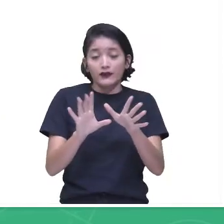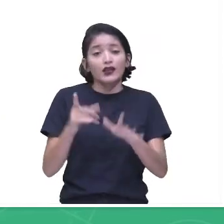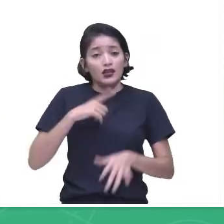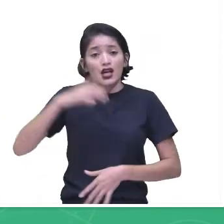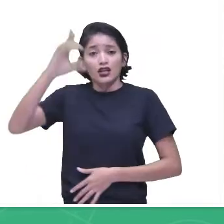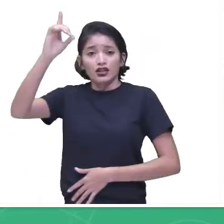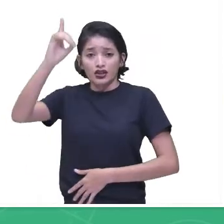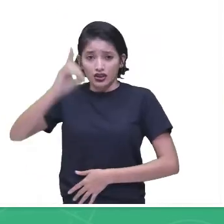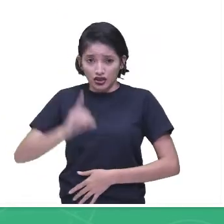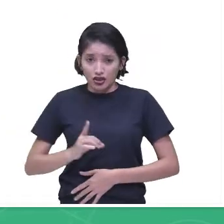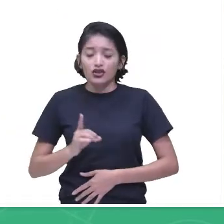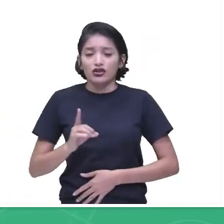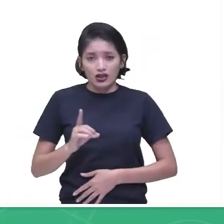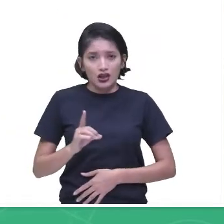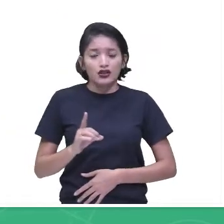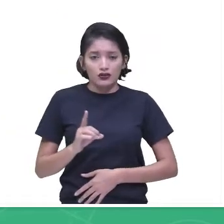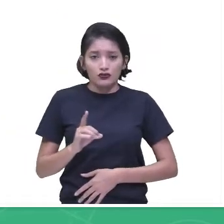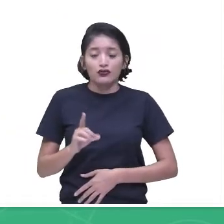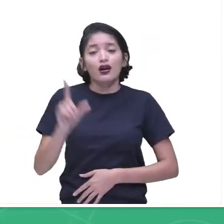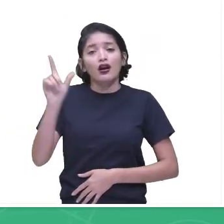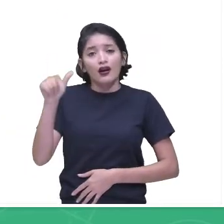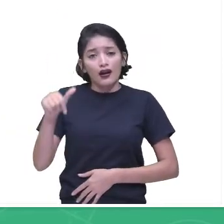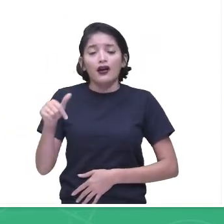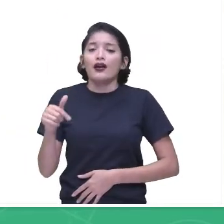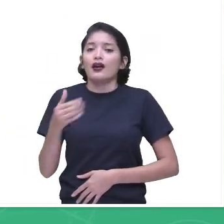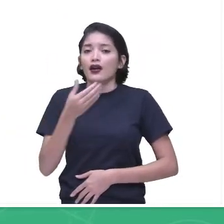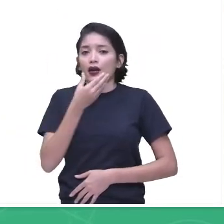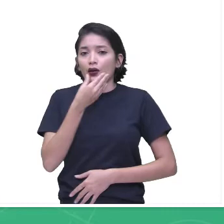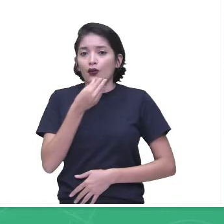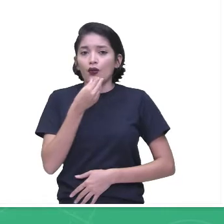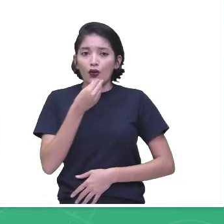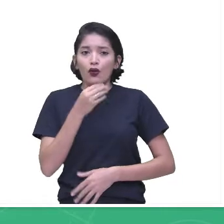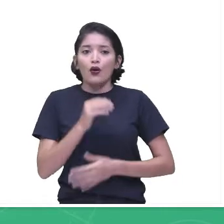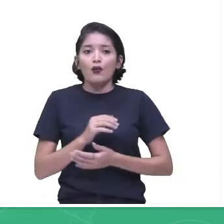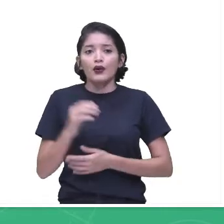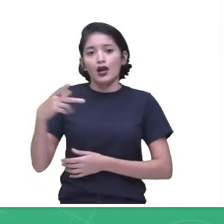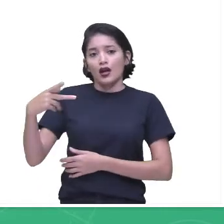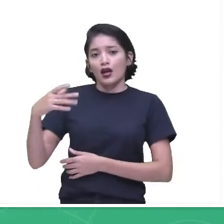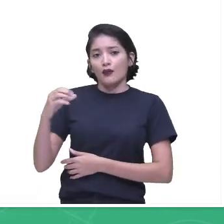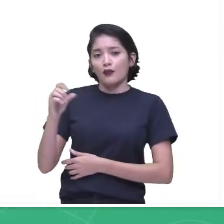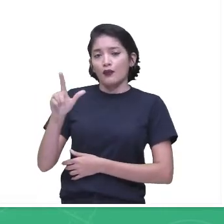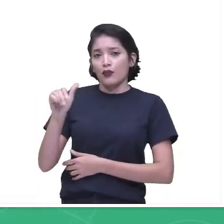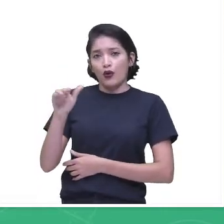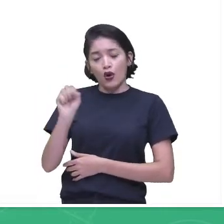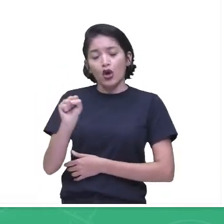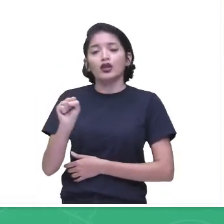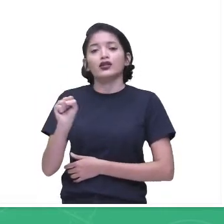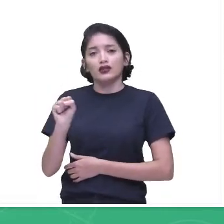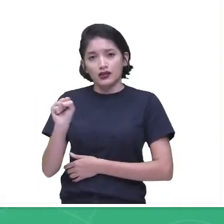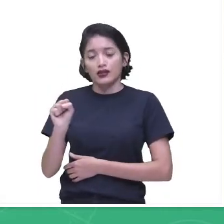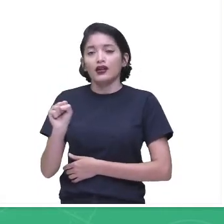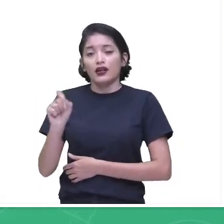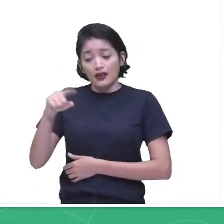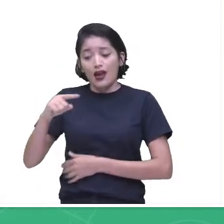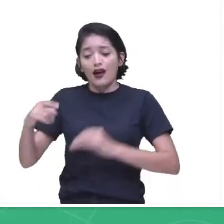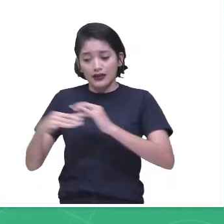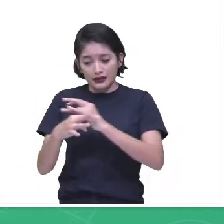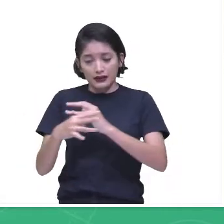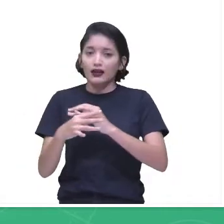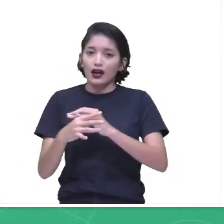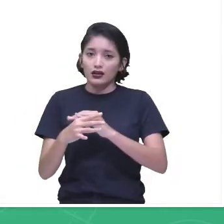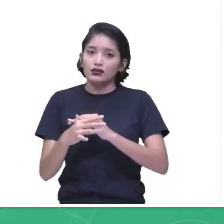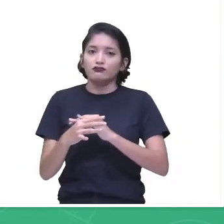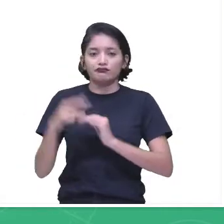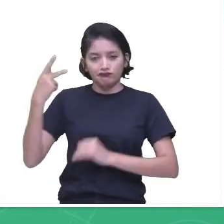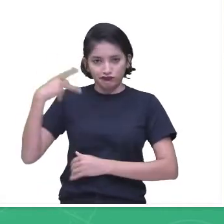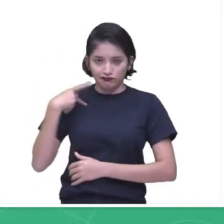direitos, na realidade era o homem da polis, o político. A polis é a cidade. Então,